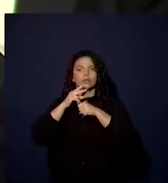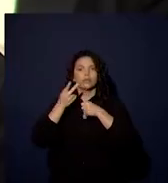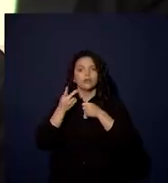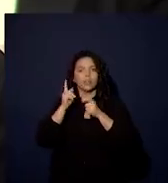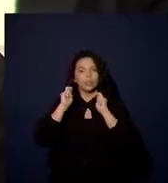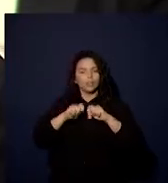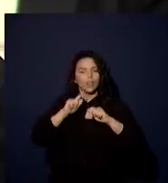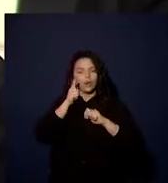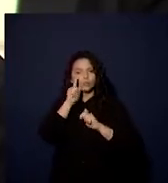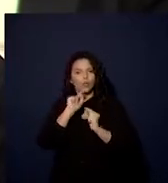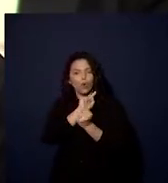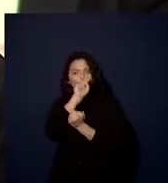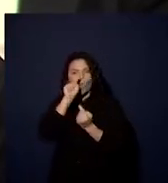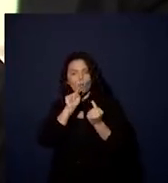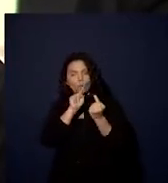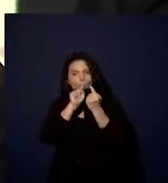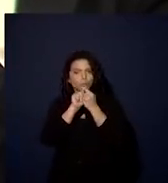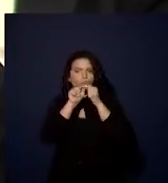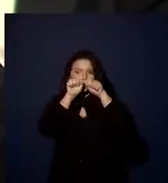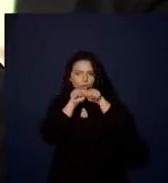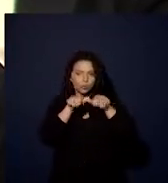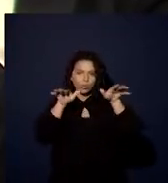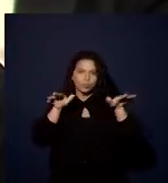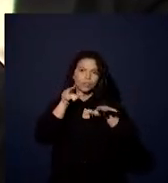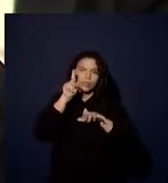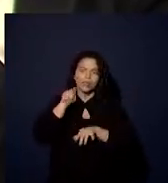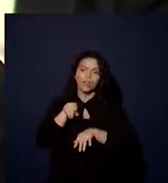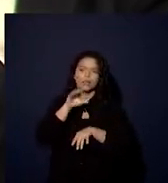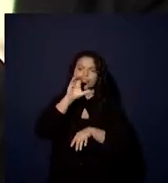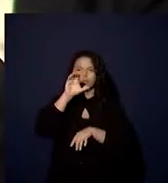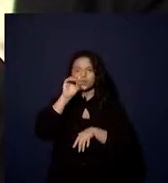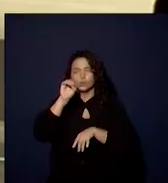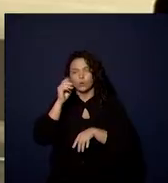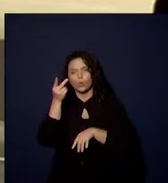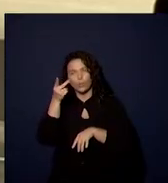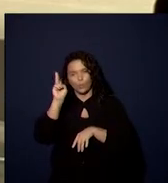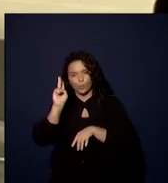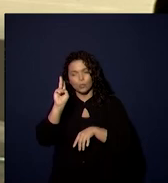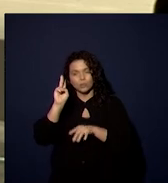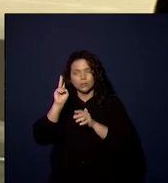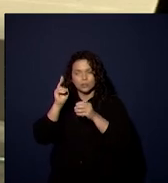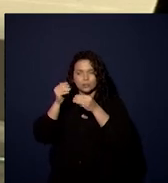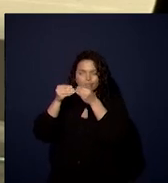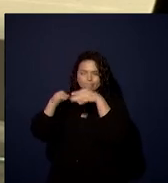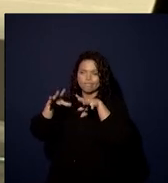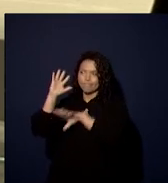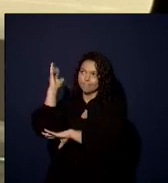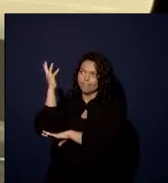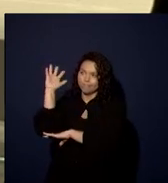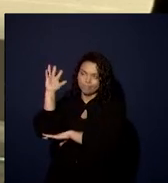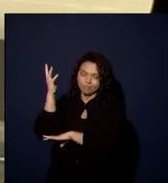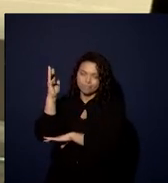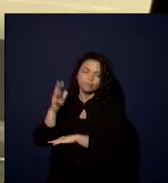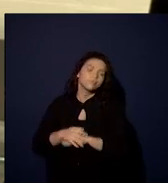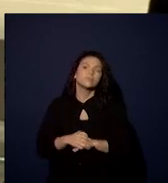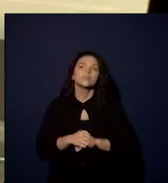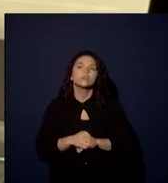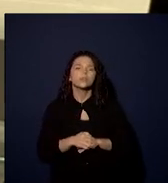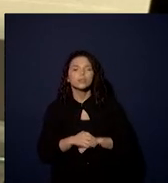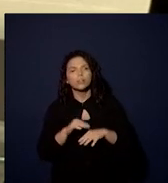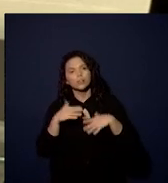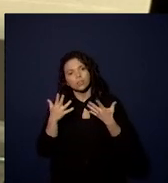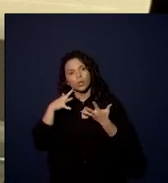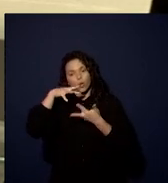os seus objetivos de Netos do tempo aproveitado do expertise aqui Global do Maurício